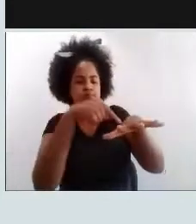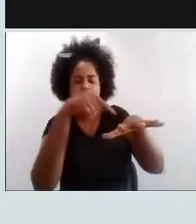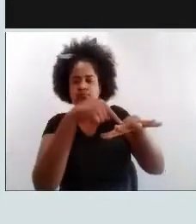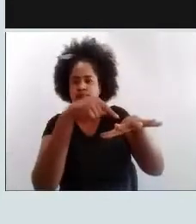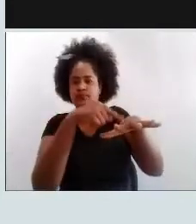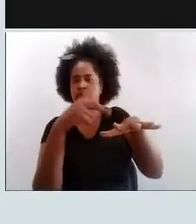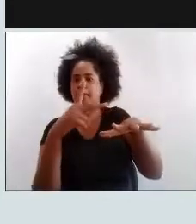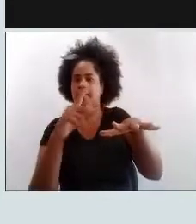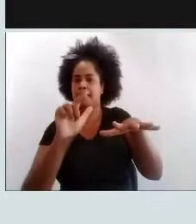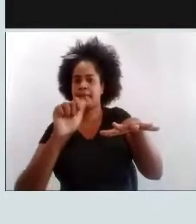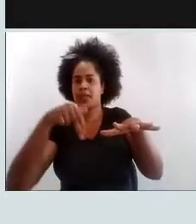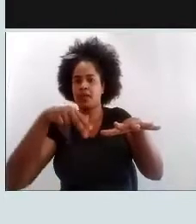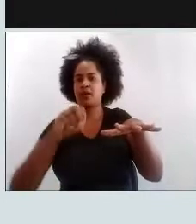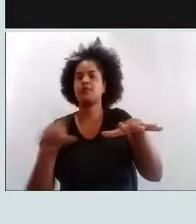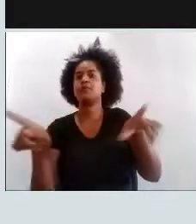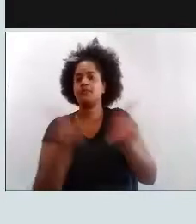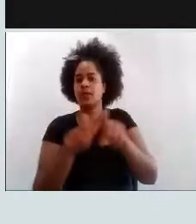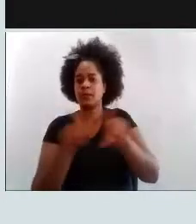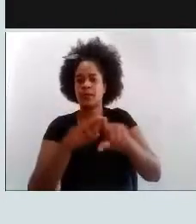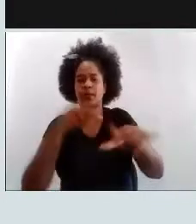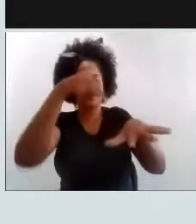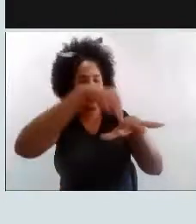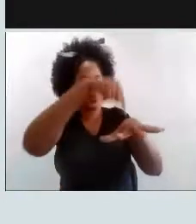também dentro desse plano, certo?